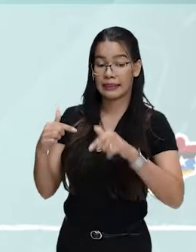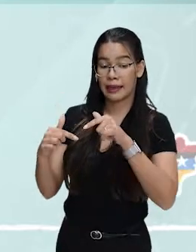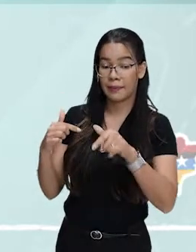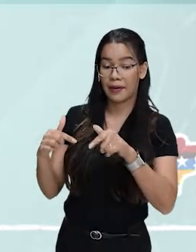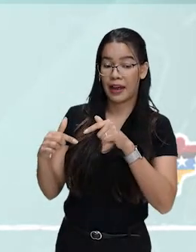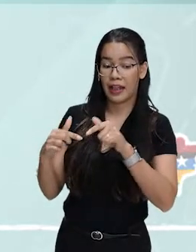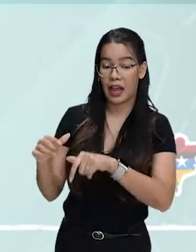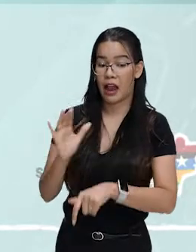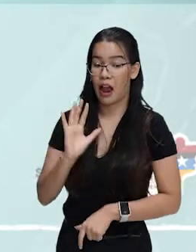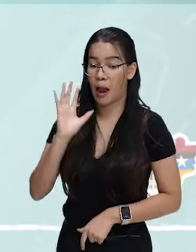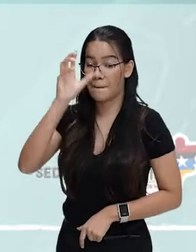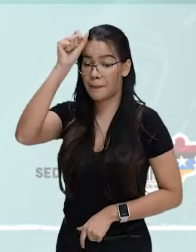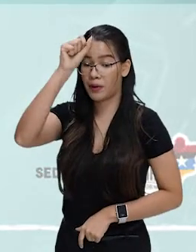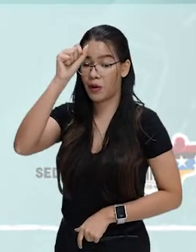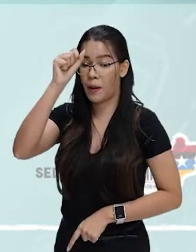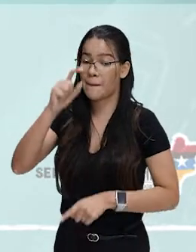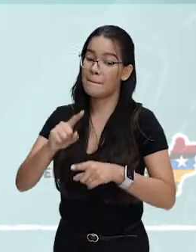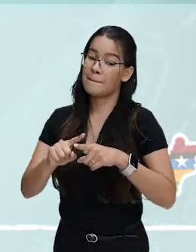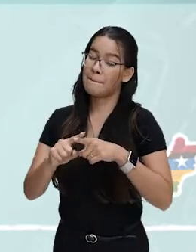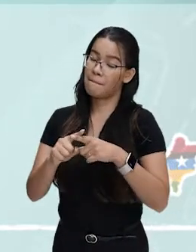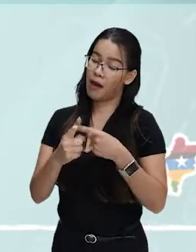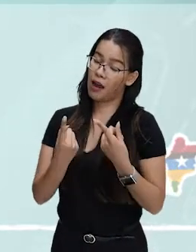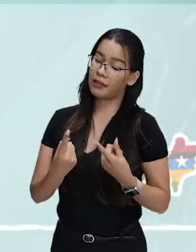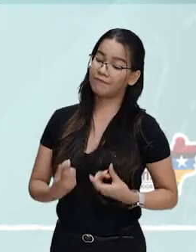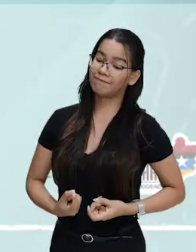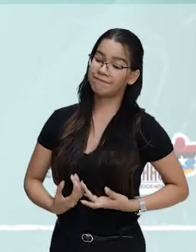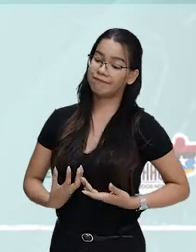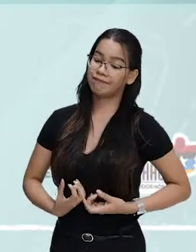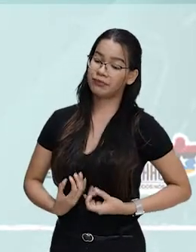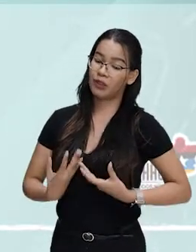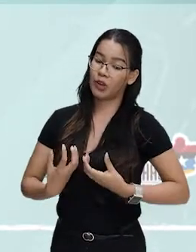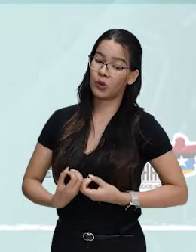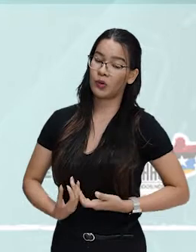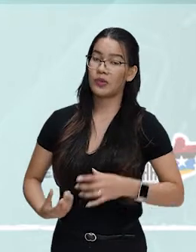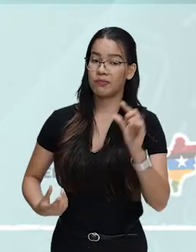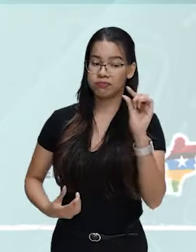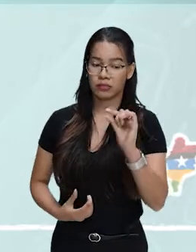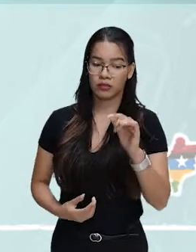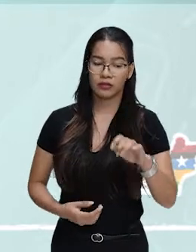por maldade, mas por precisarem viver.